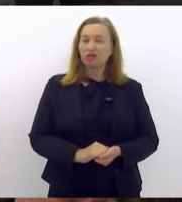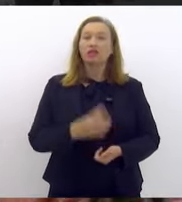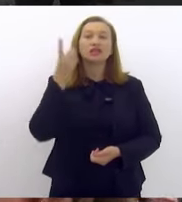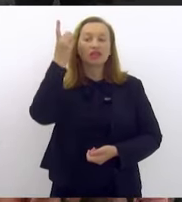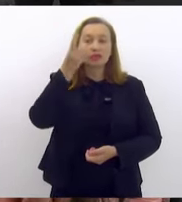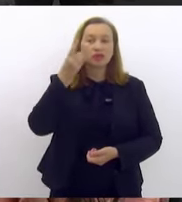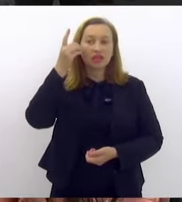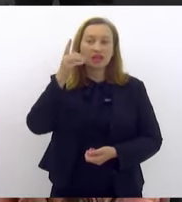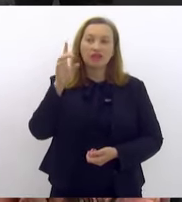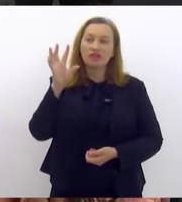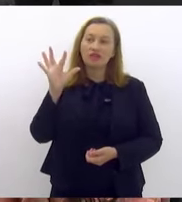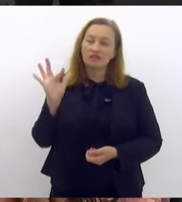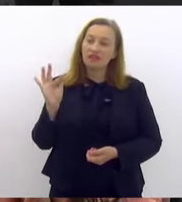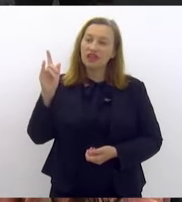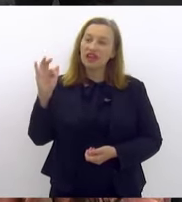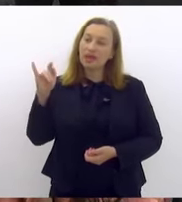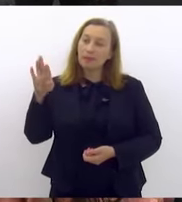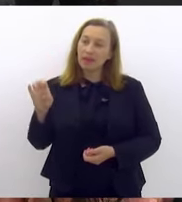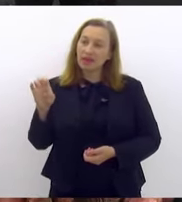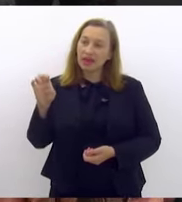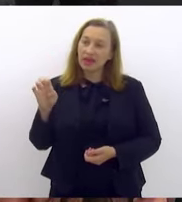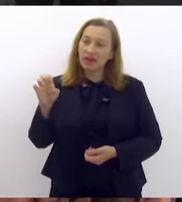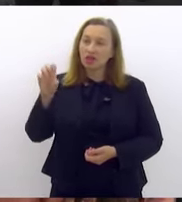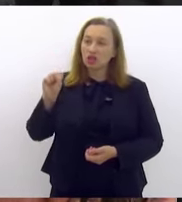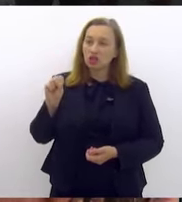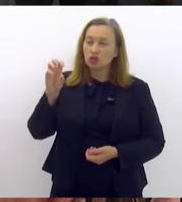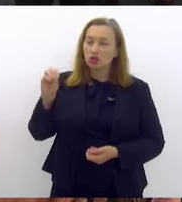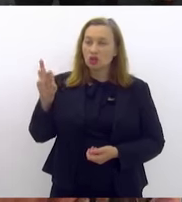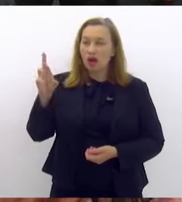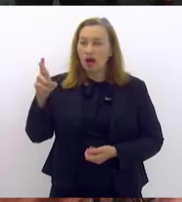Deputado Felipe Soares.